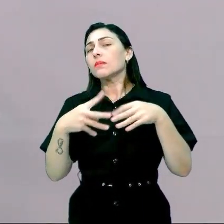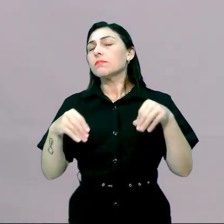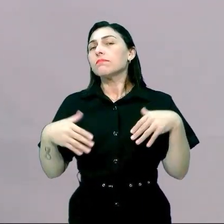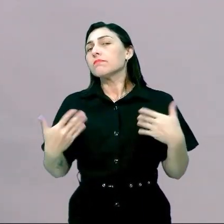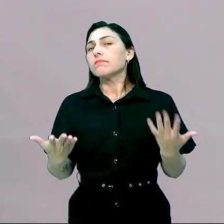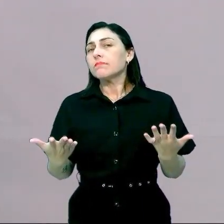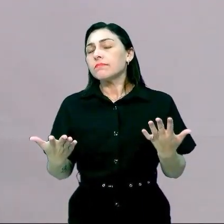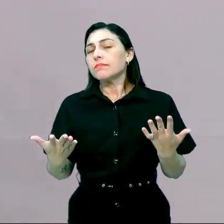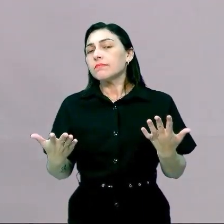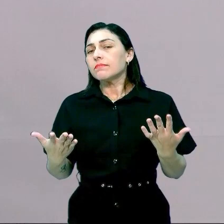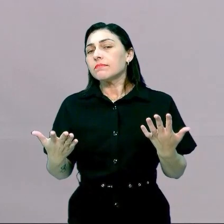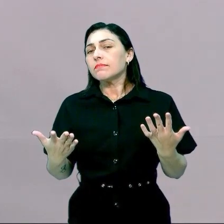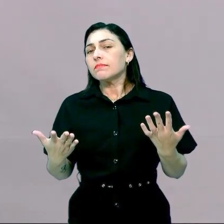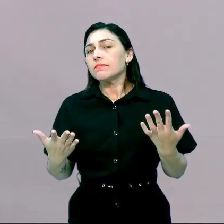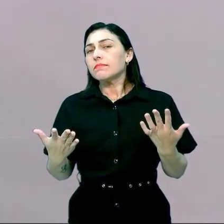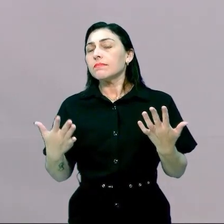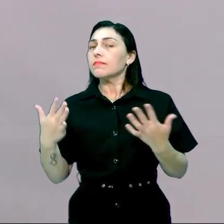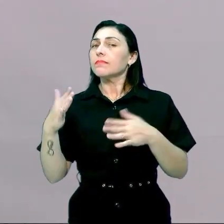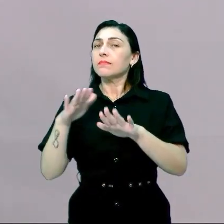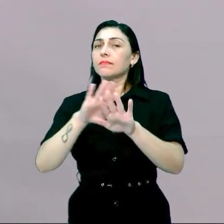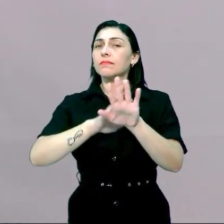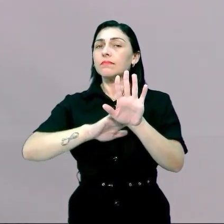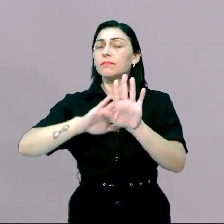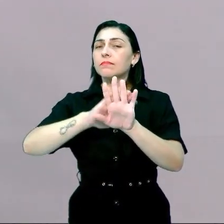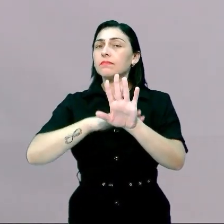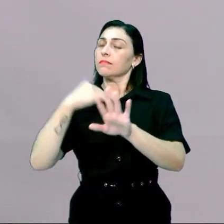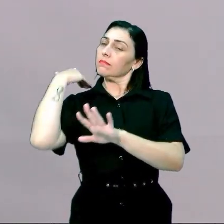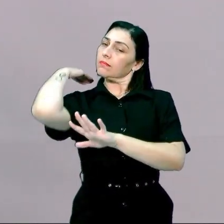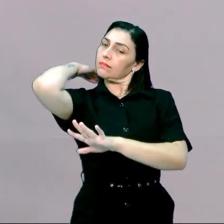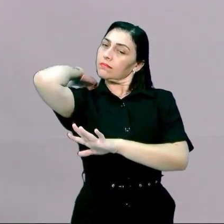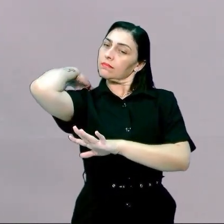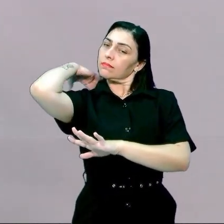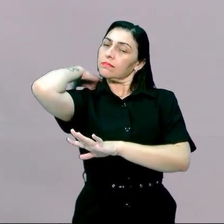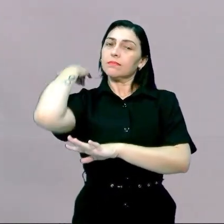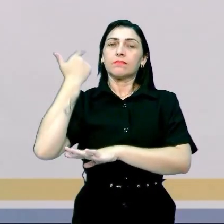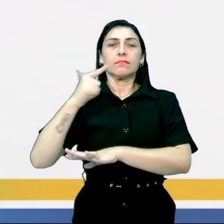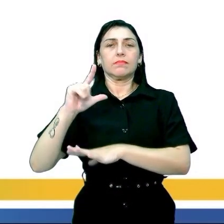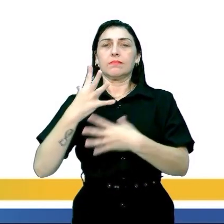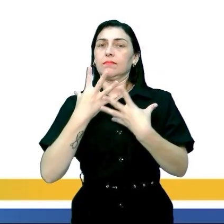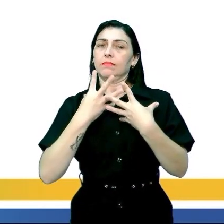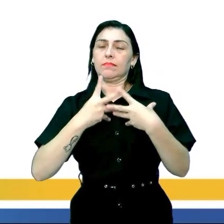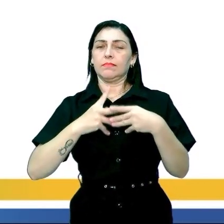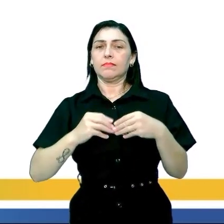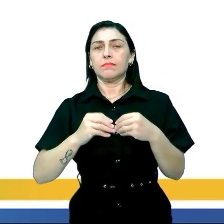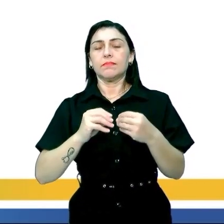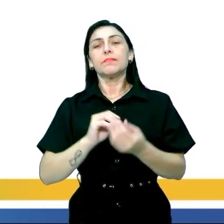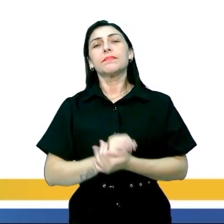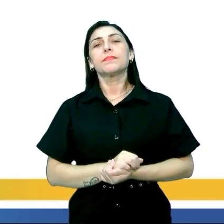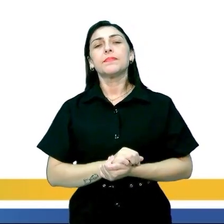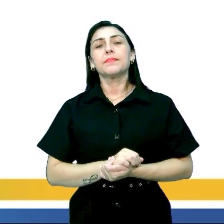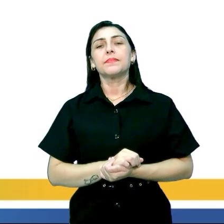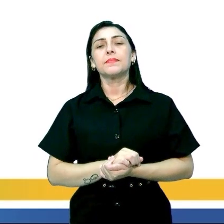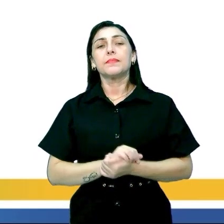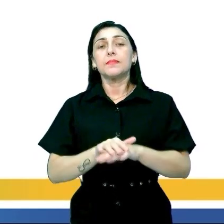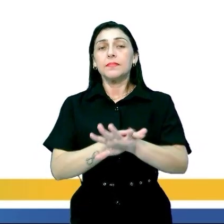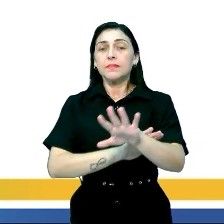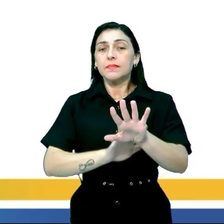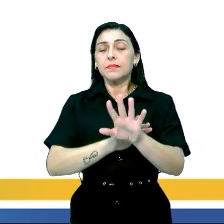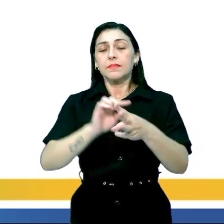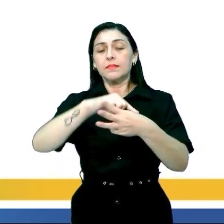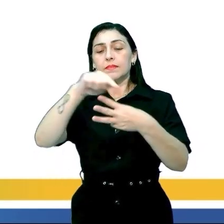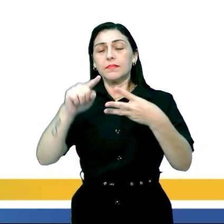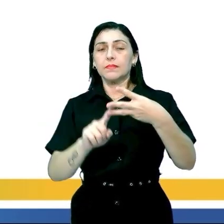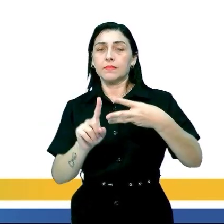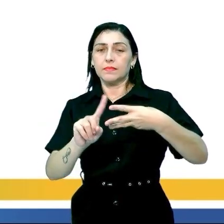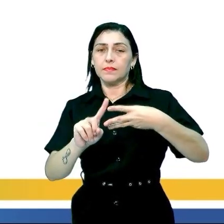assim? Seria a pele das costas, tá? É lá que não tem tanta acessibilidade. E a pele, pessoal, ela é dividida